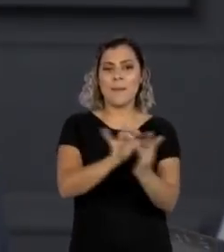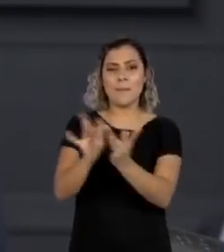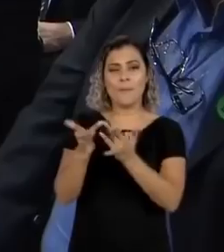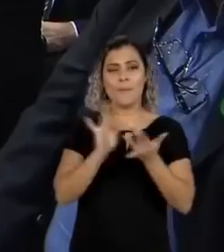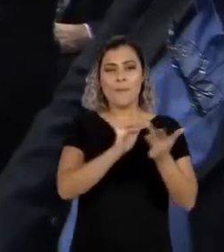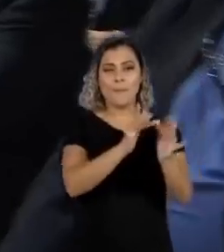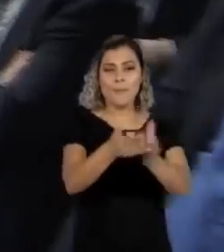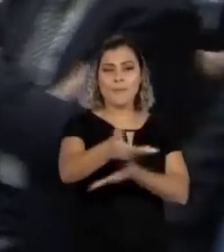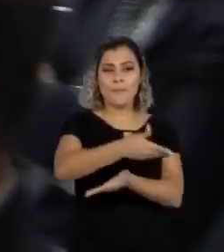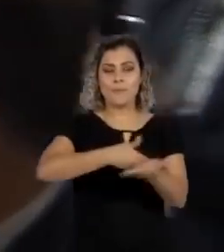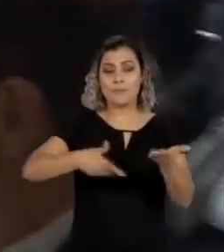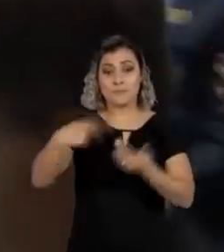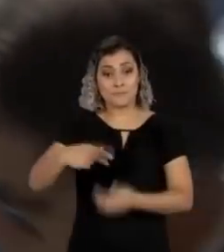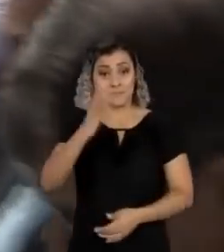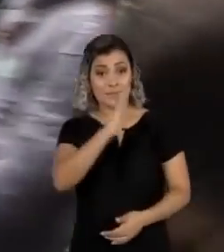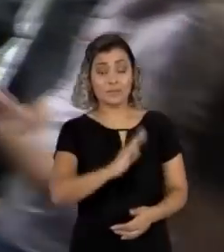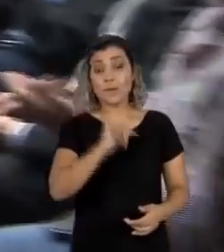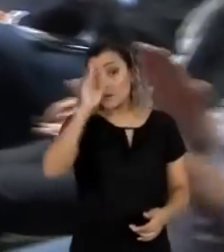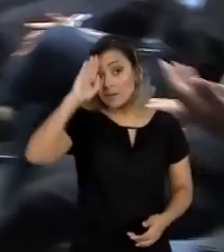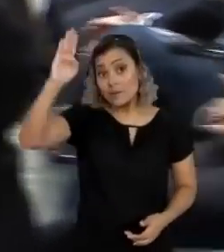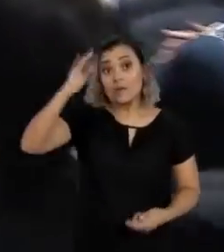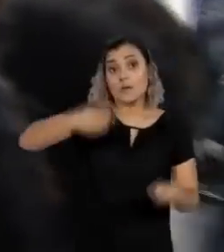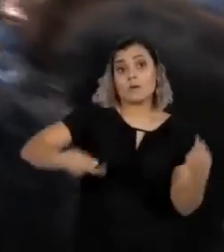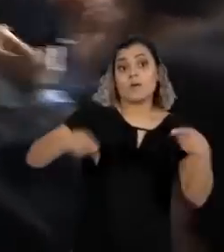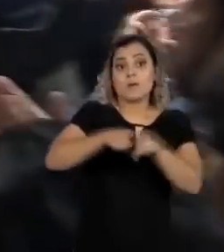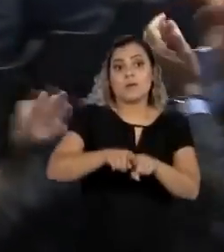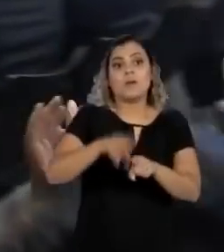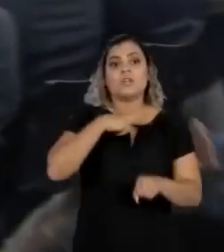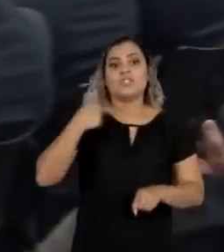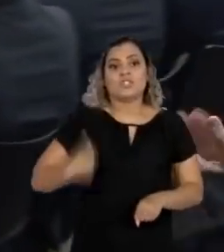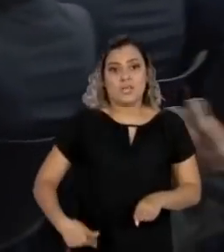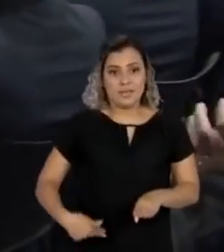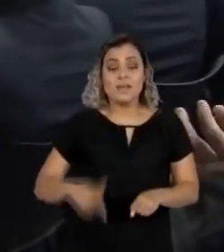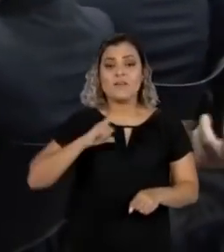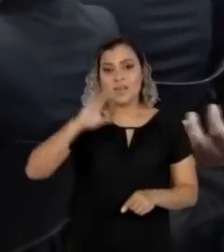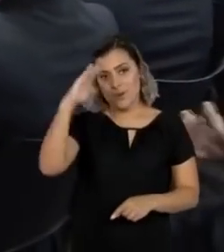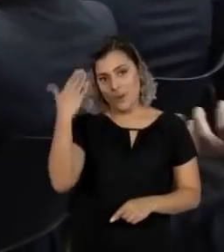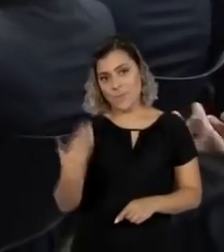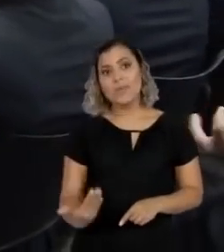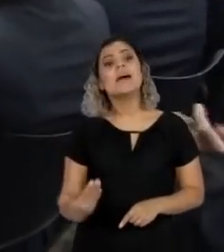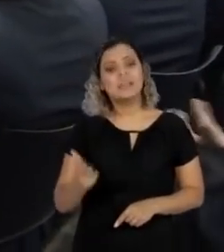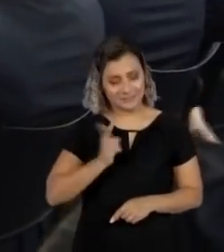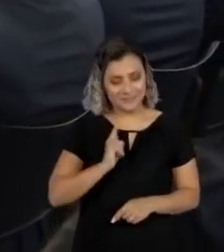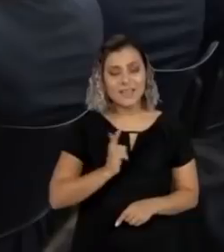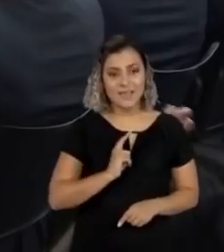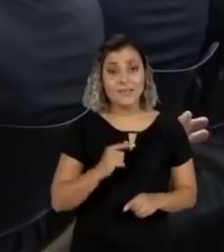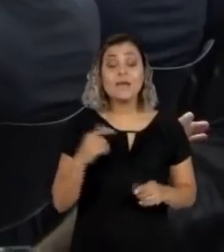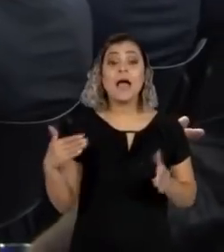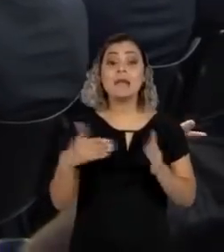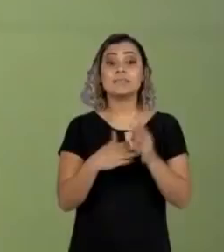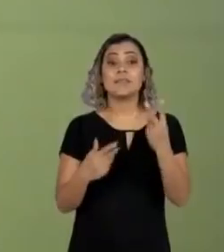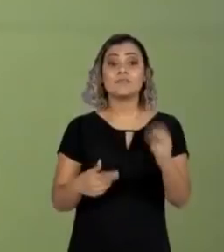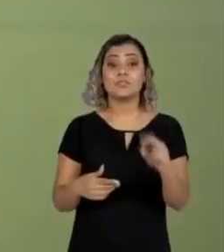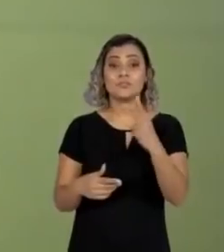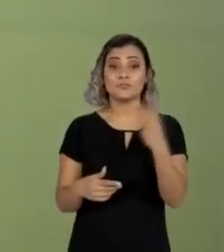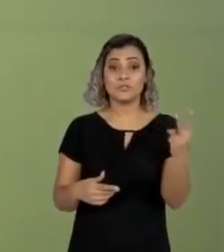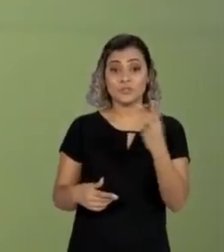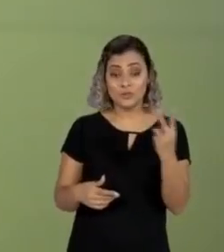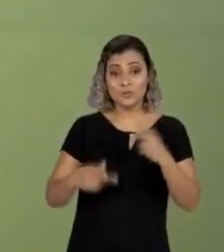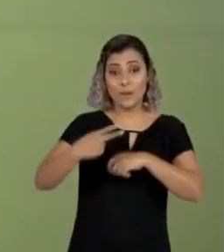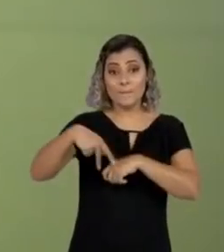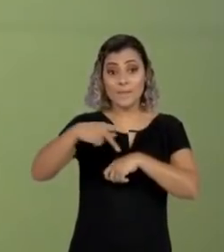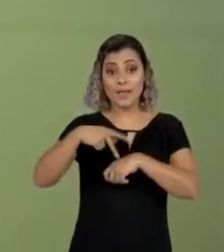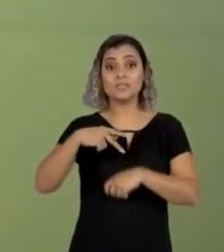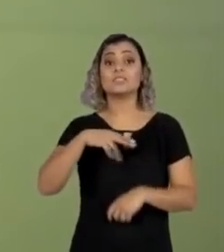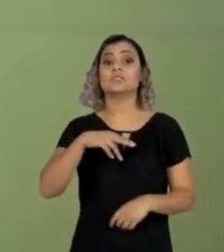Esse é o Brasil. Nosso principal parceiro comercial, a China, será homenageada na feira. Até 2022, o país asiático